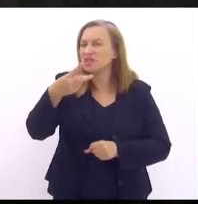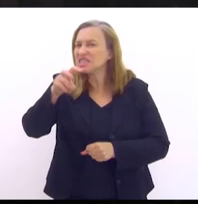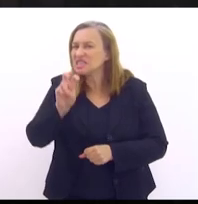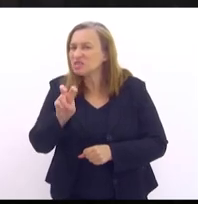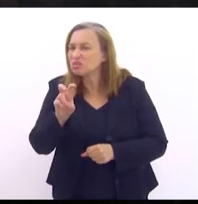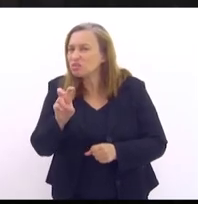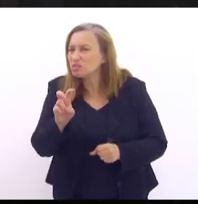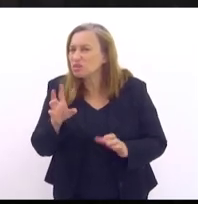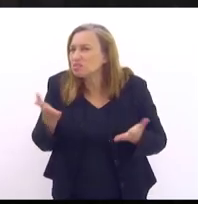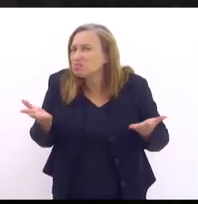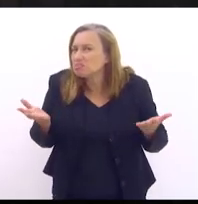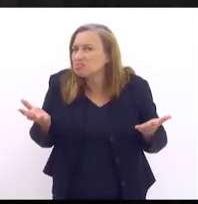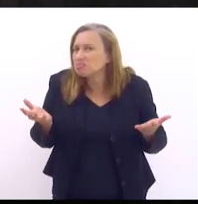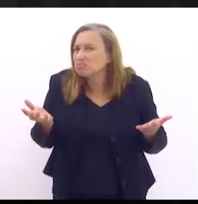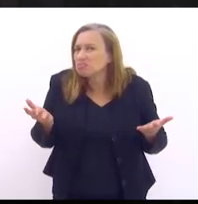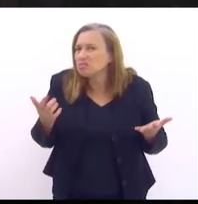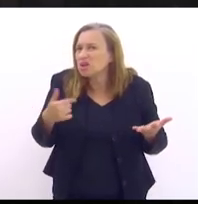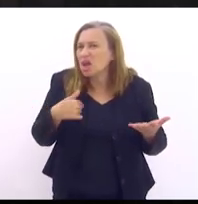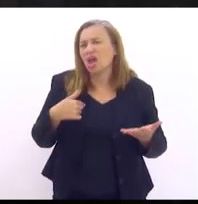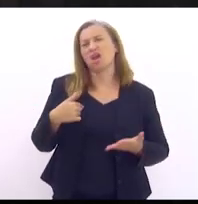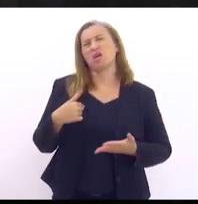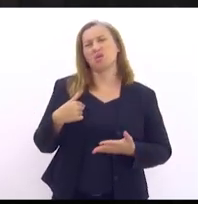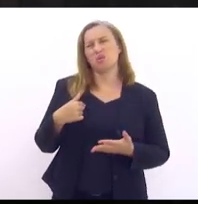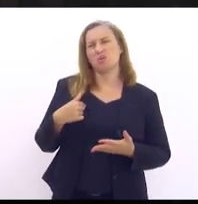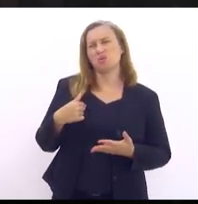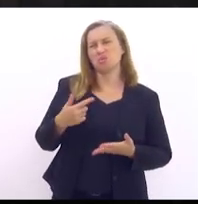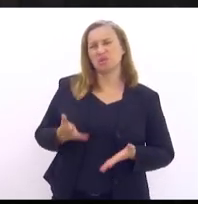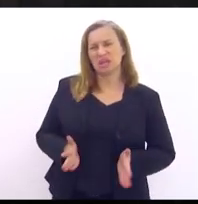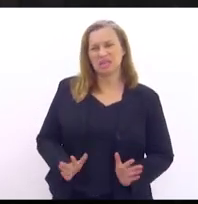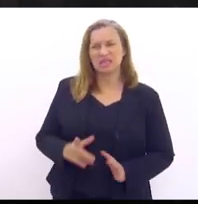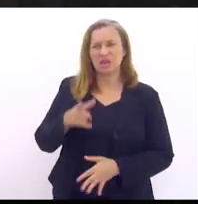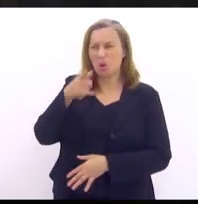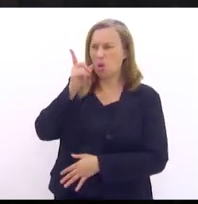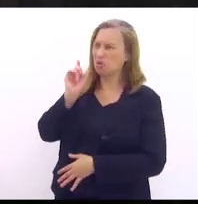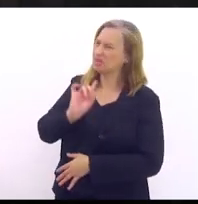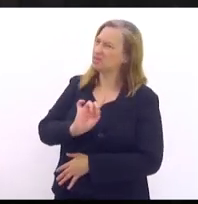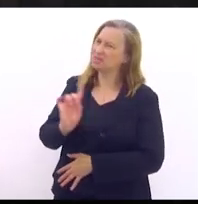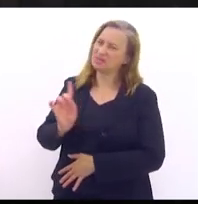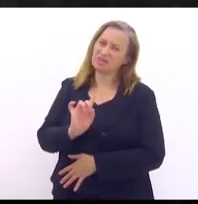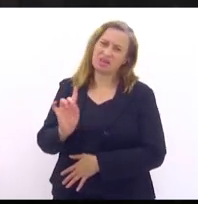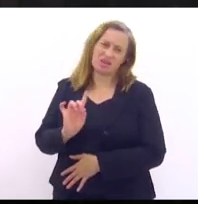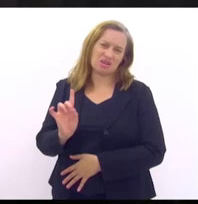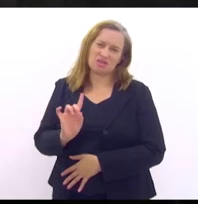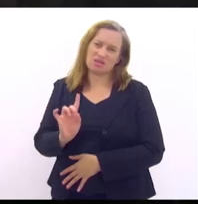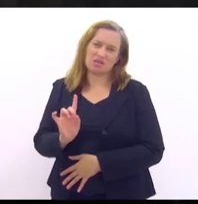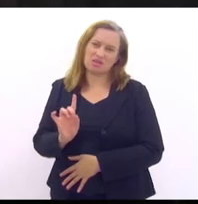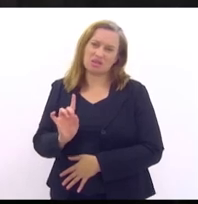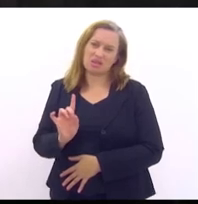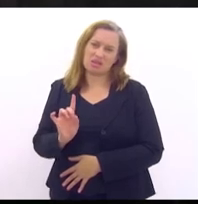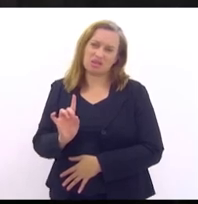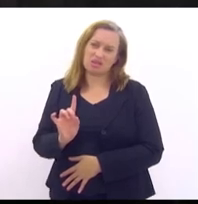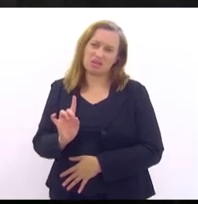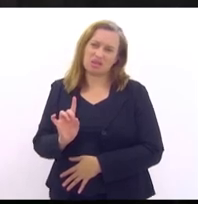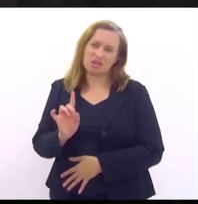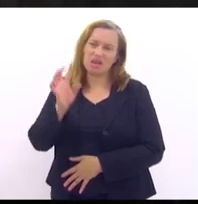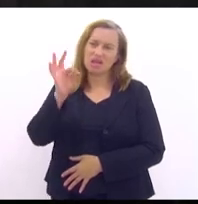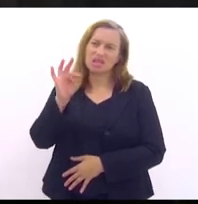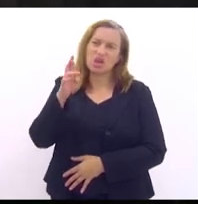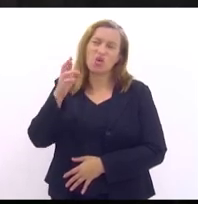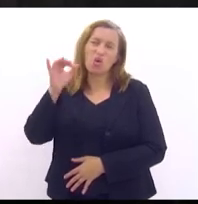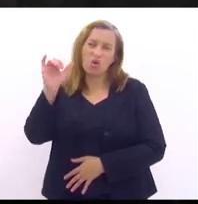2025. Ora, eu não nasci ontem, isso é teoria prista, é a teoria de quanto